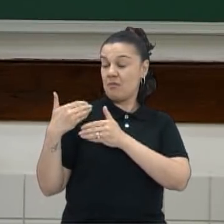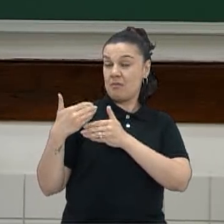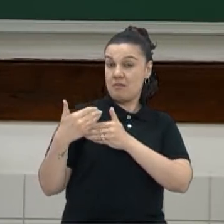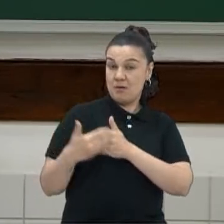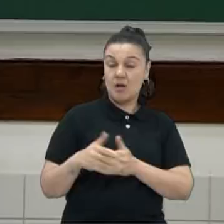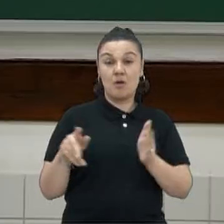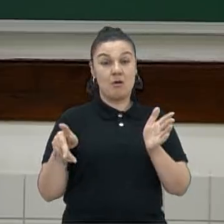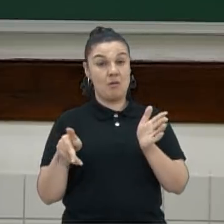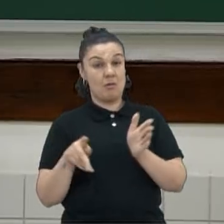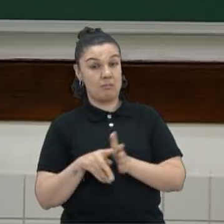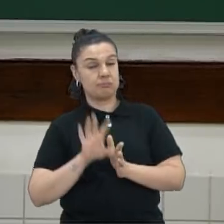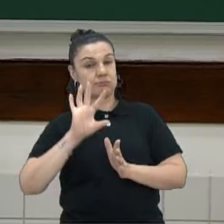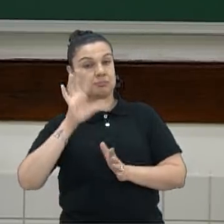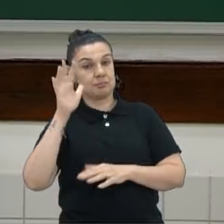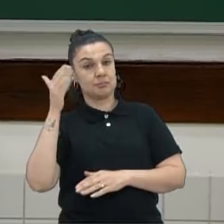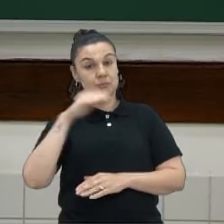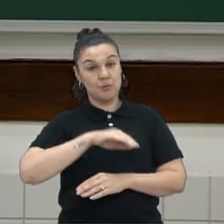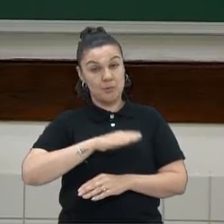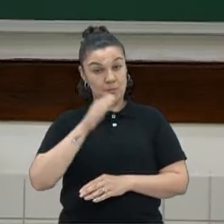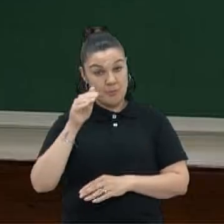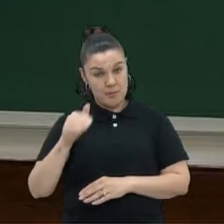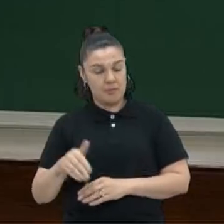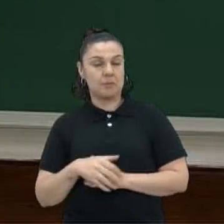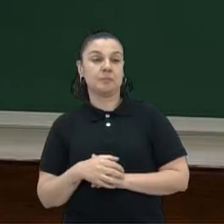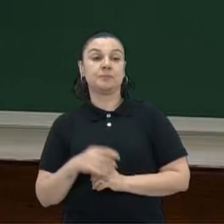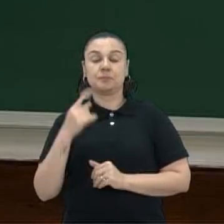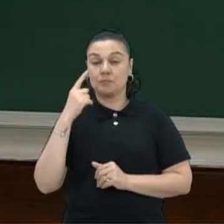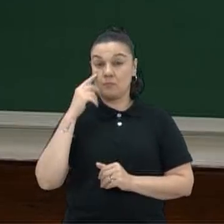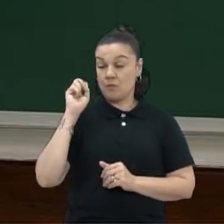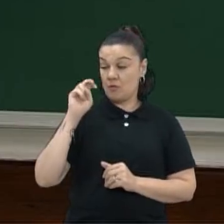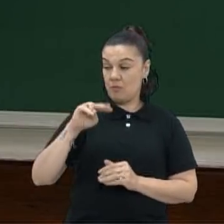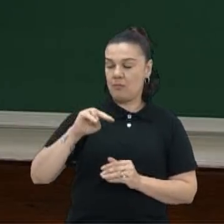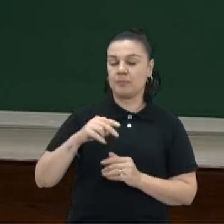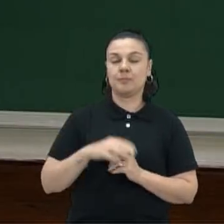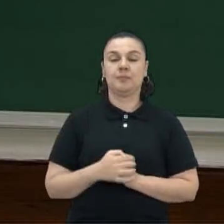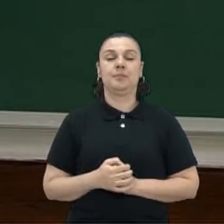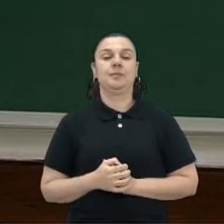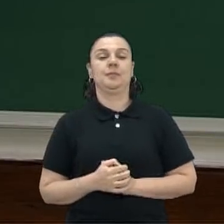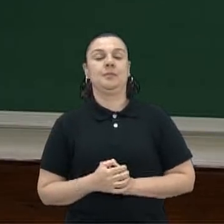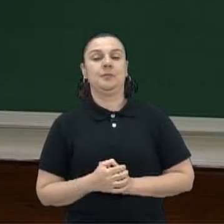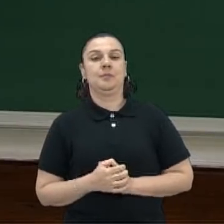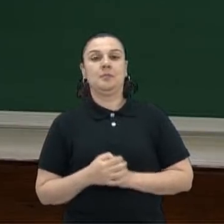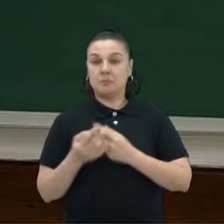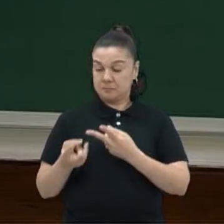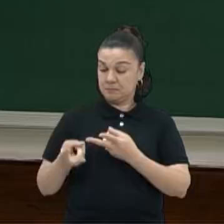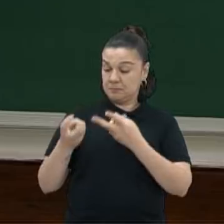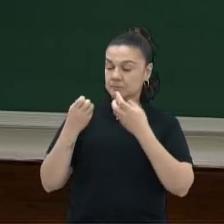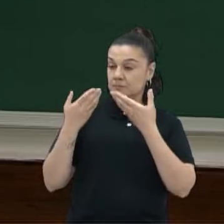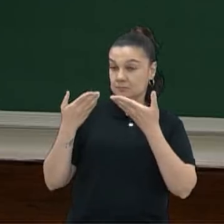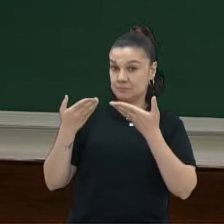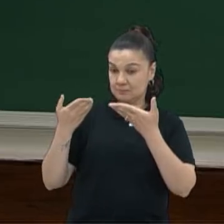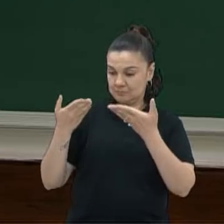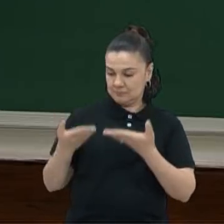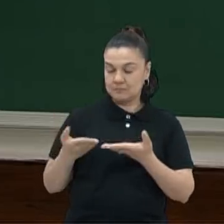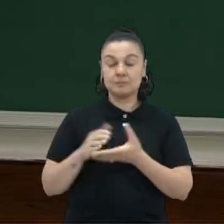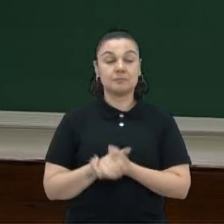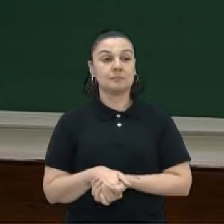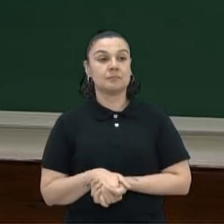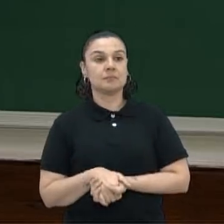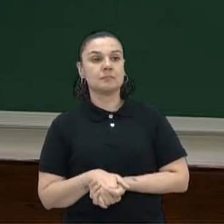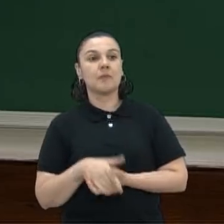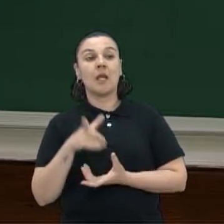do relevo. Olha só, voltando aqui para a imagem. Percebam aqui que a gente